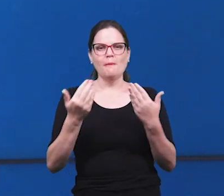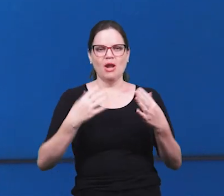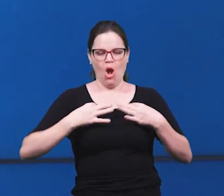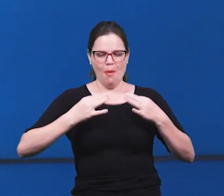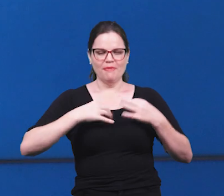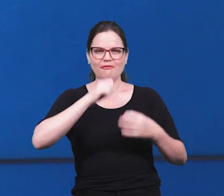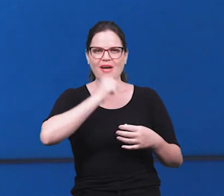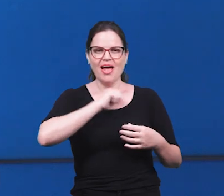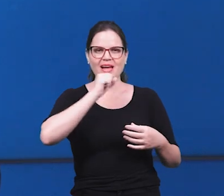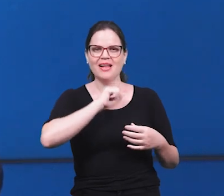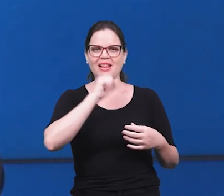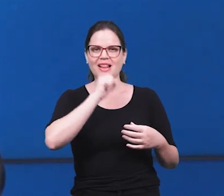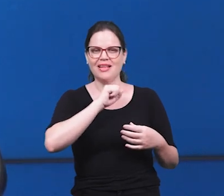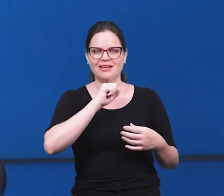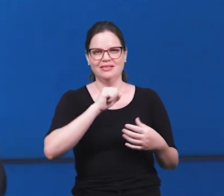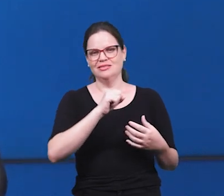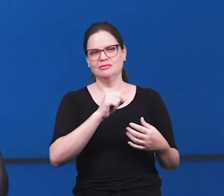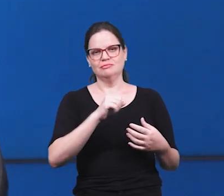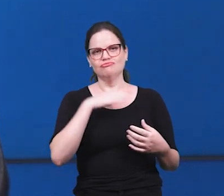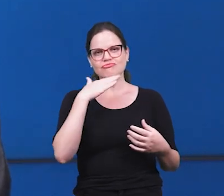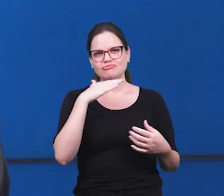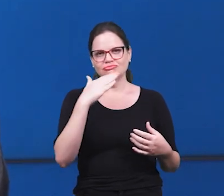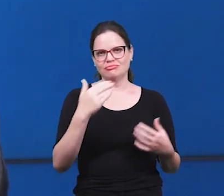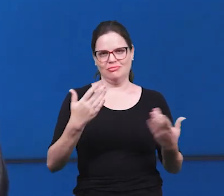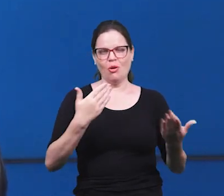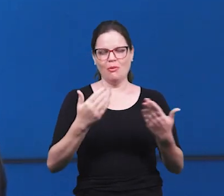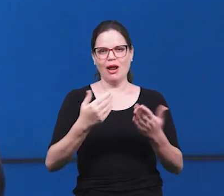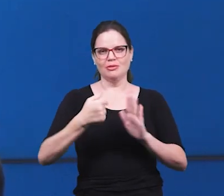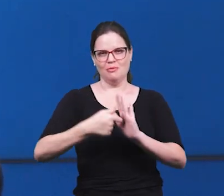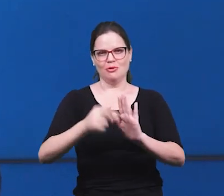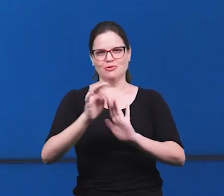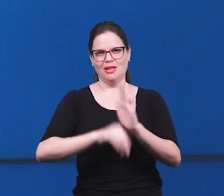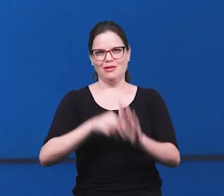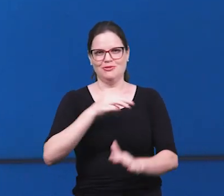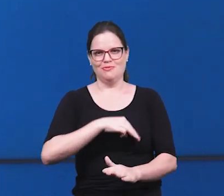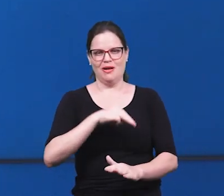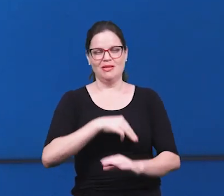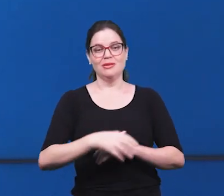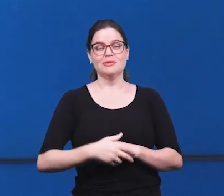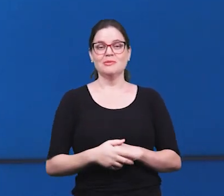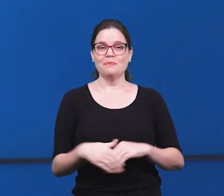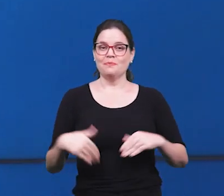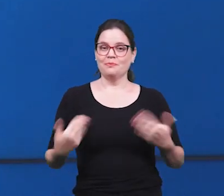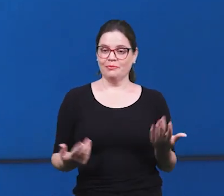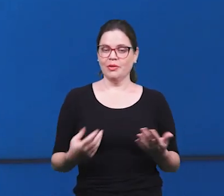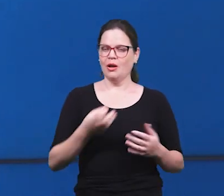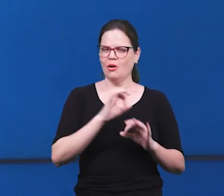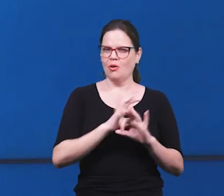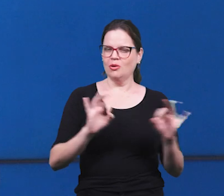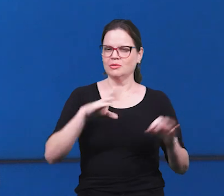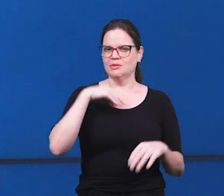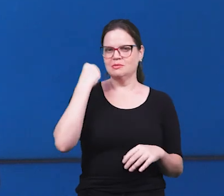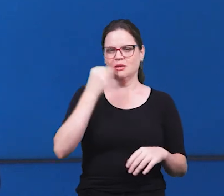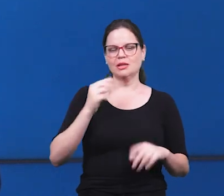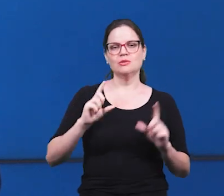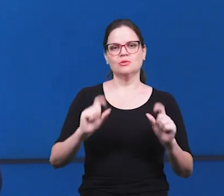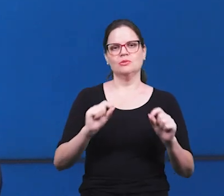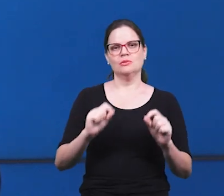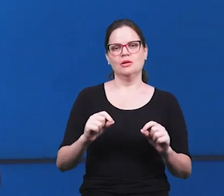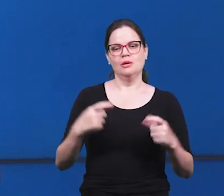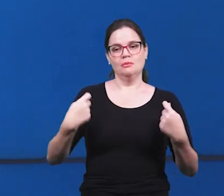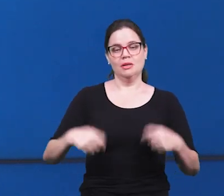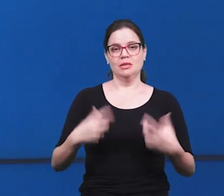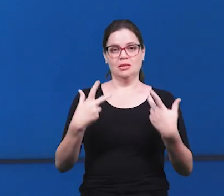velho. Então, realmente, foi muito bem colocado na sua resposta a questão da experiência que o servo deve ter sempre como aquela